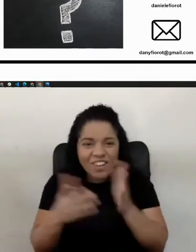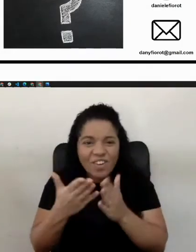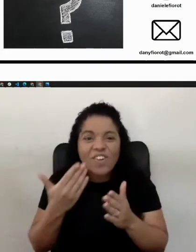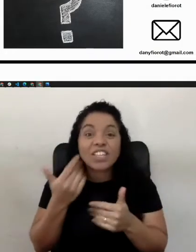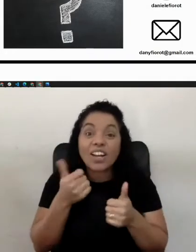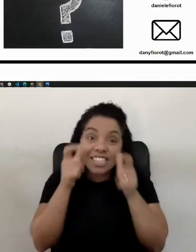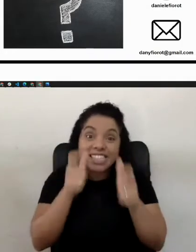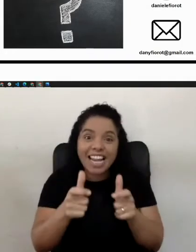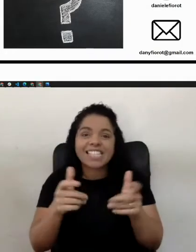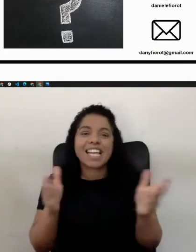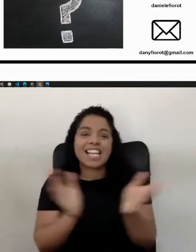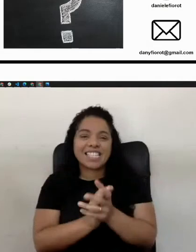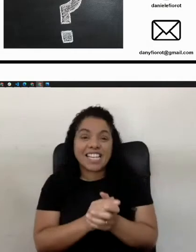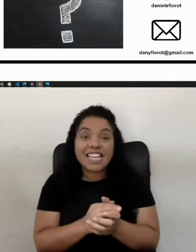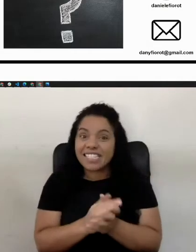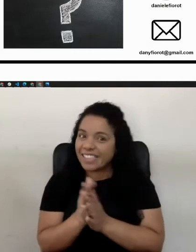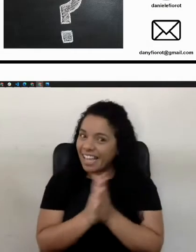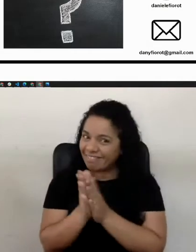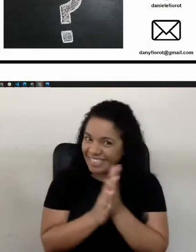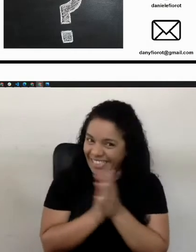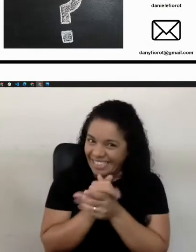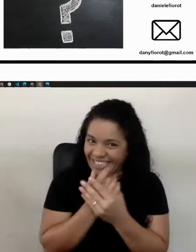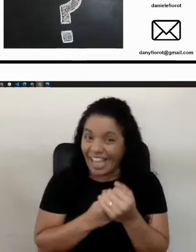bem interessante. Capciosa.